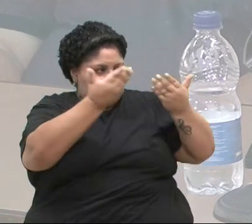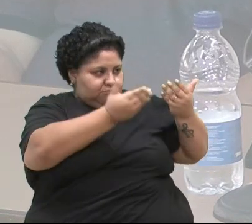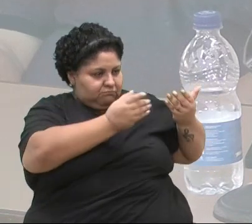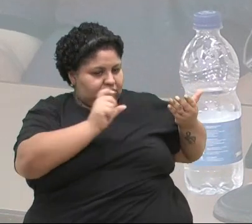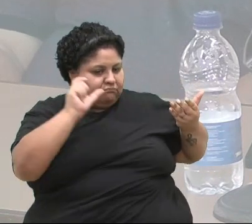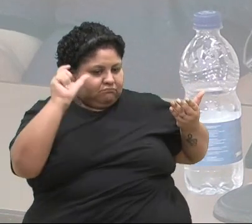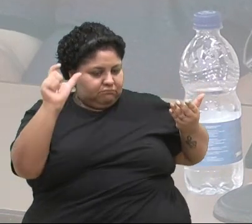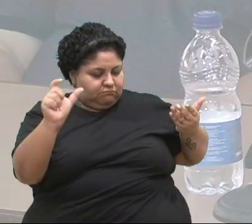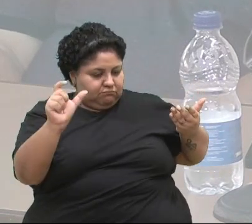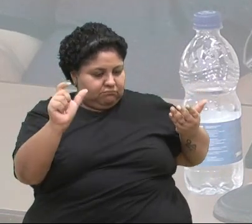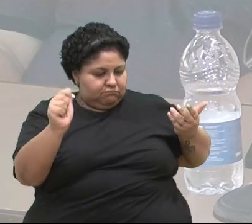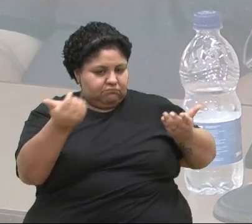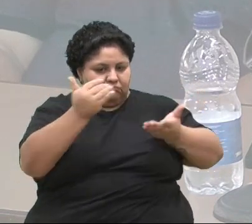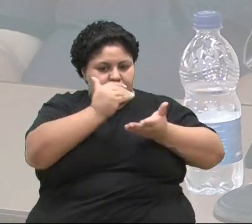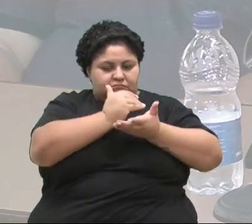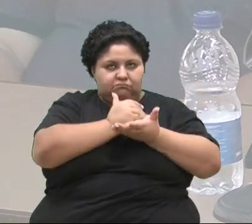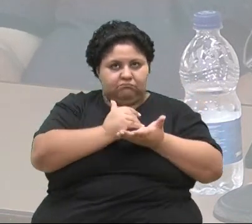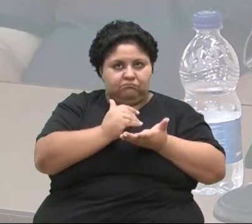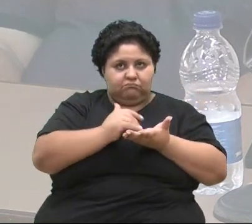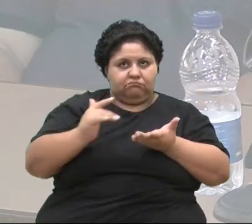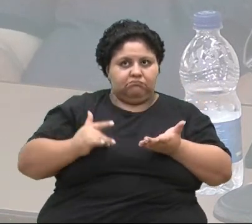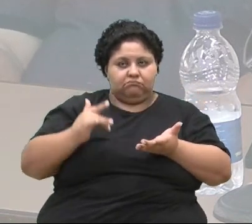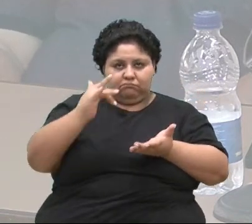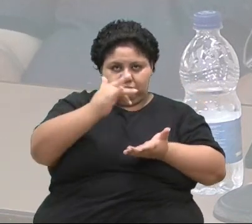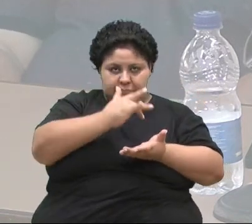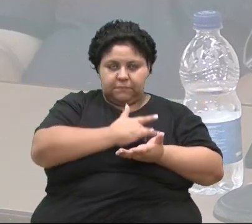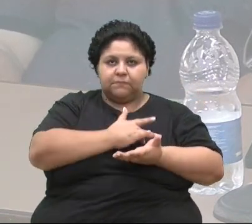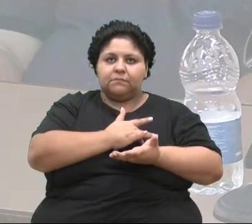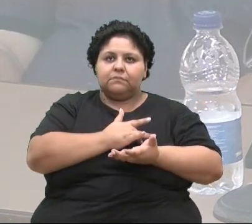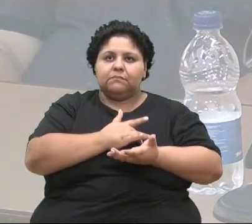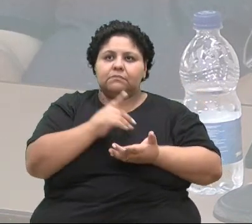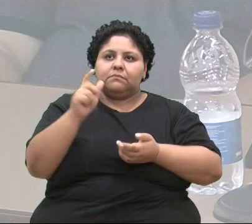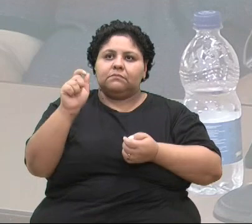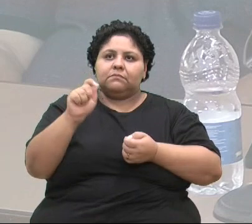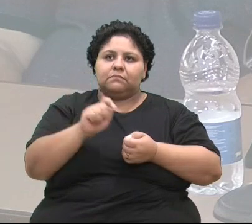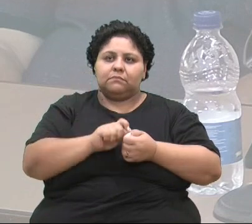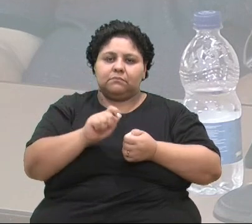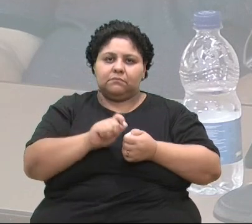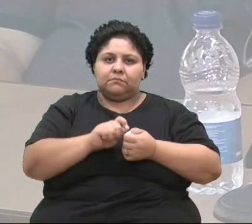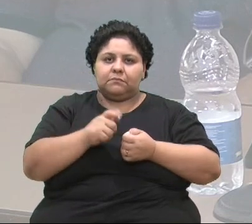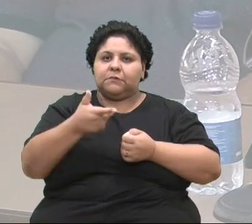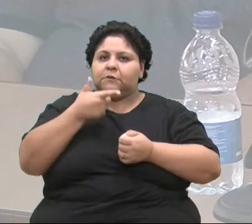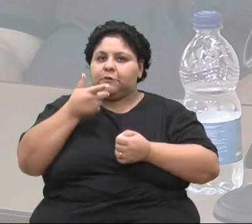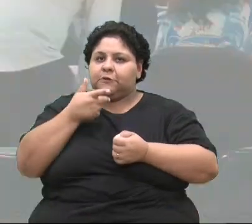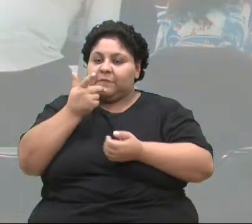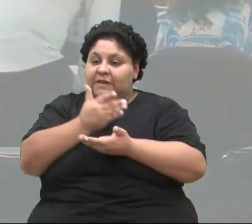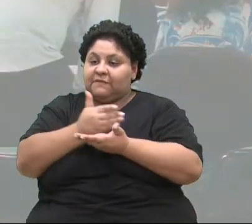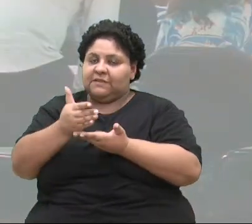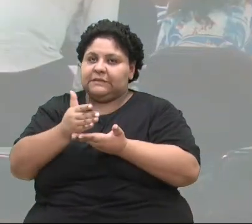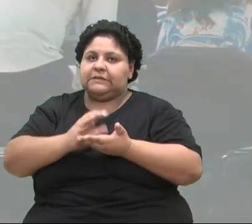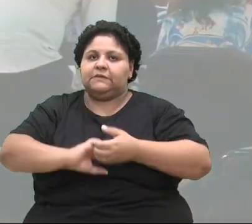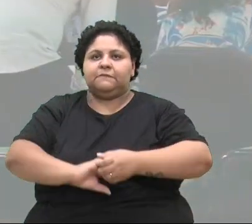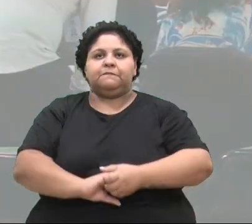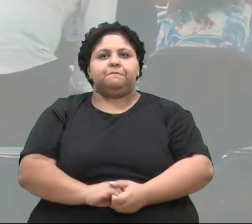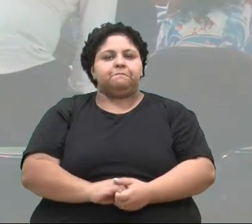Secretaria Municipal de Saúde, à secretária propriamente dita, que faça suas considerações iniciais.